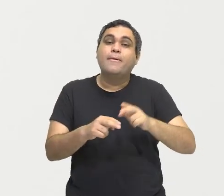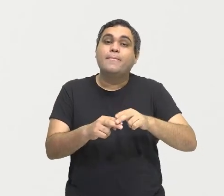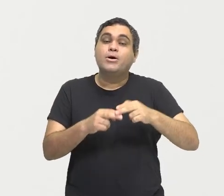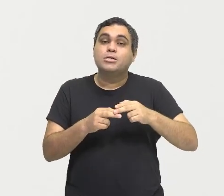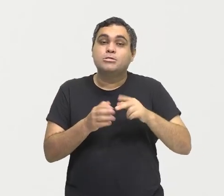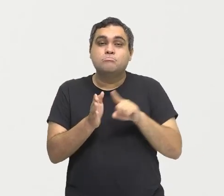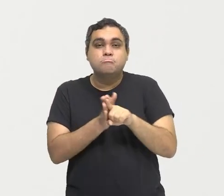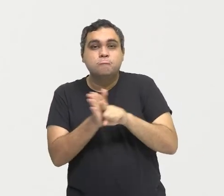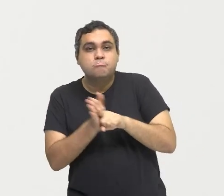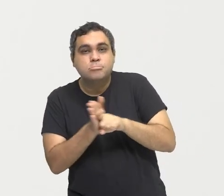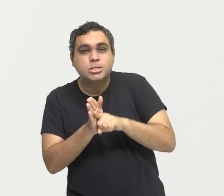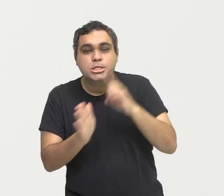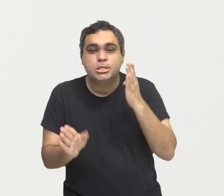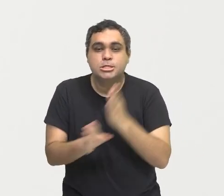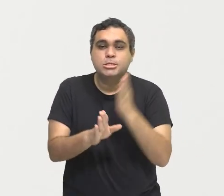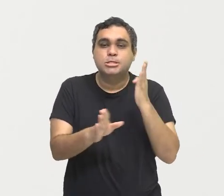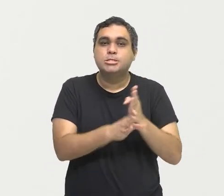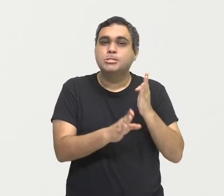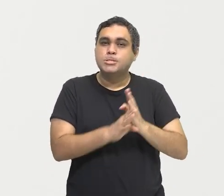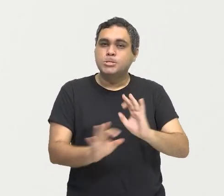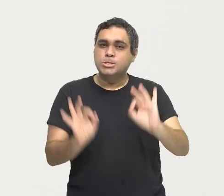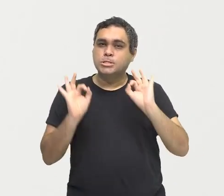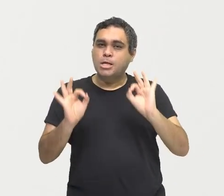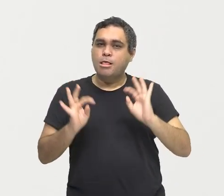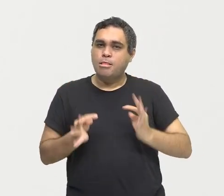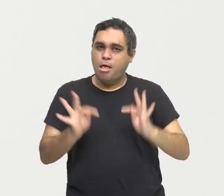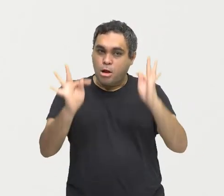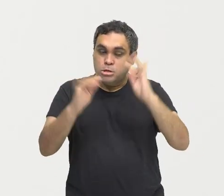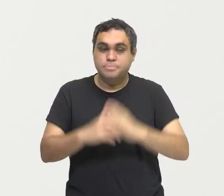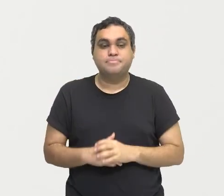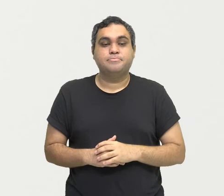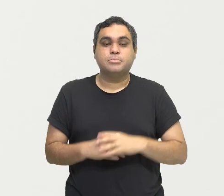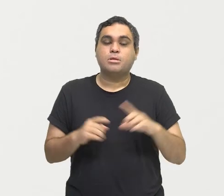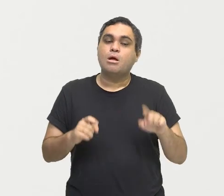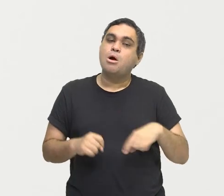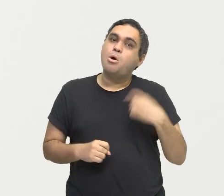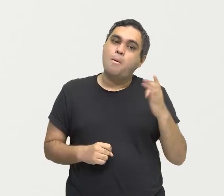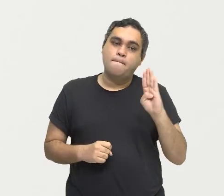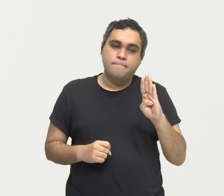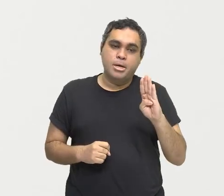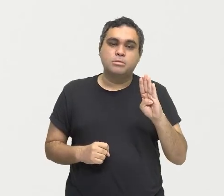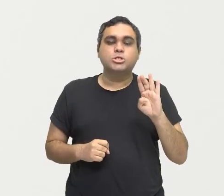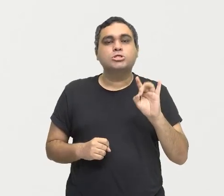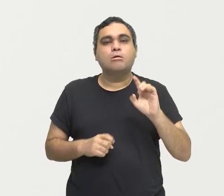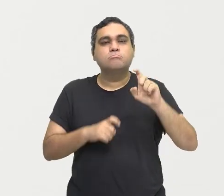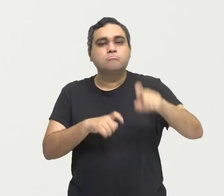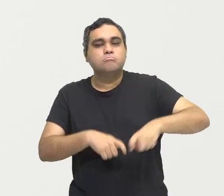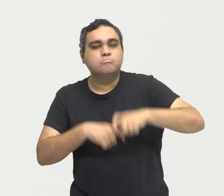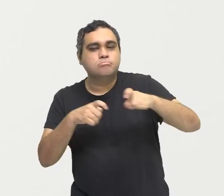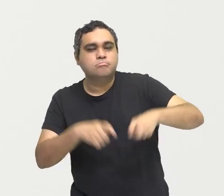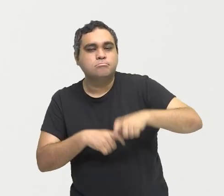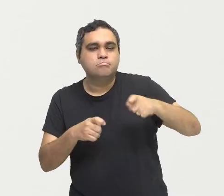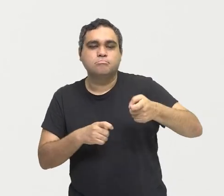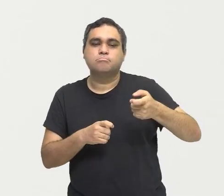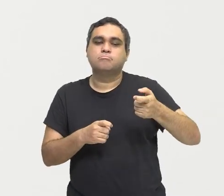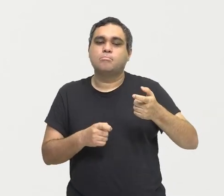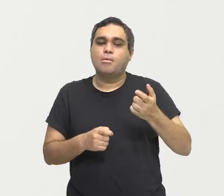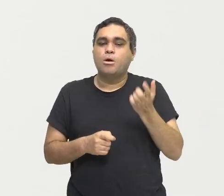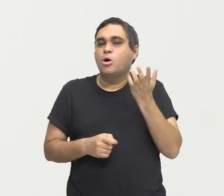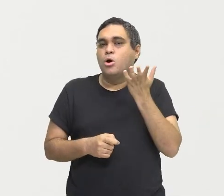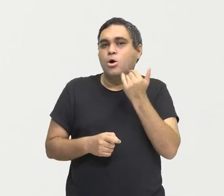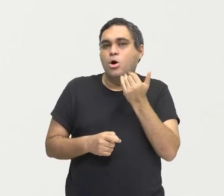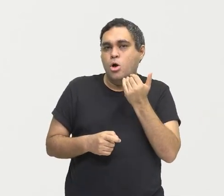e tecnologia de ponta, ou seria a letra B, apenas gêneros agrícolas, com destaque para os alimentos de